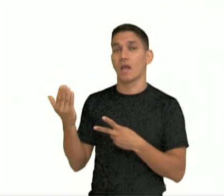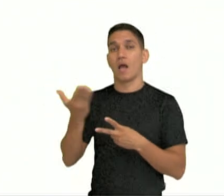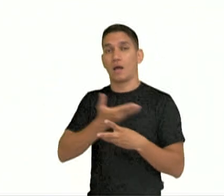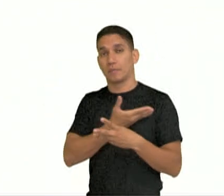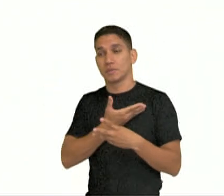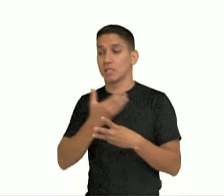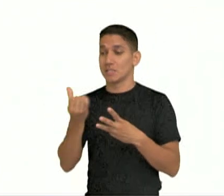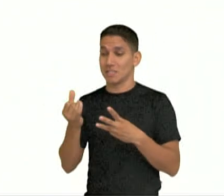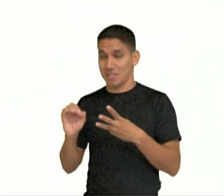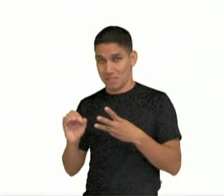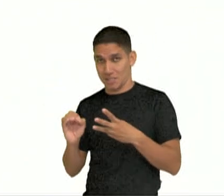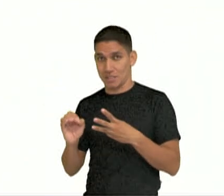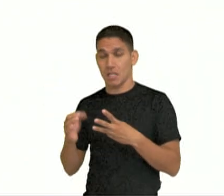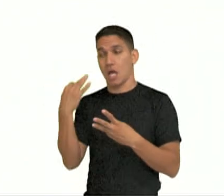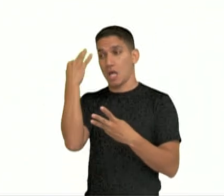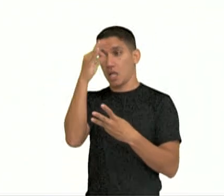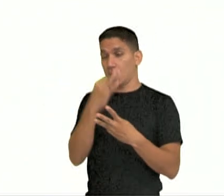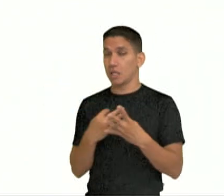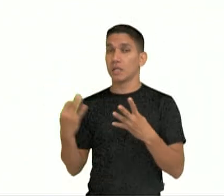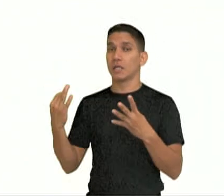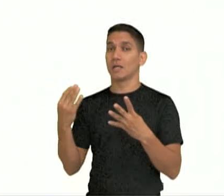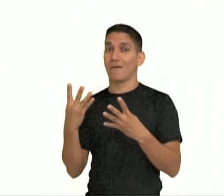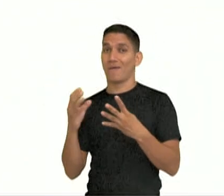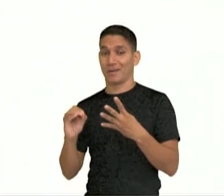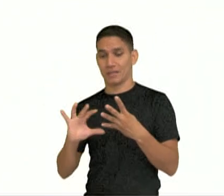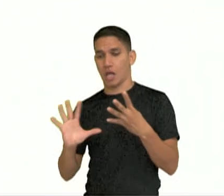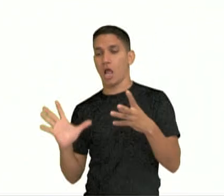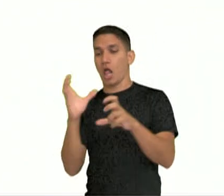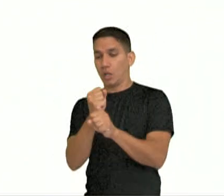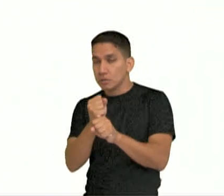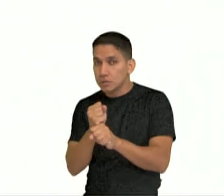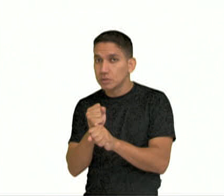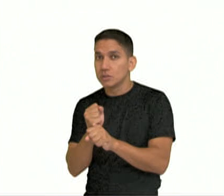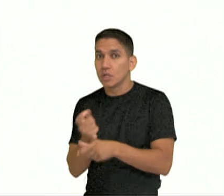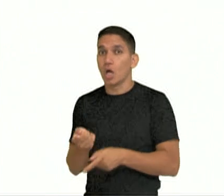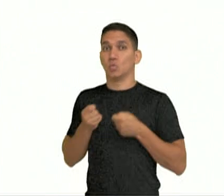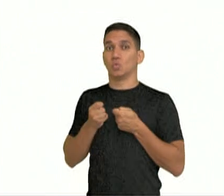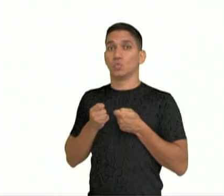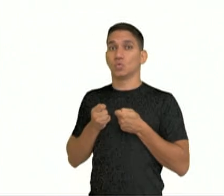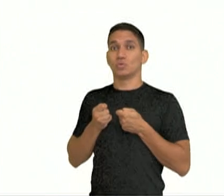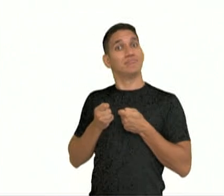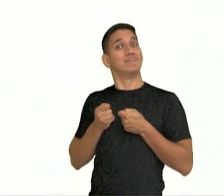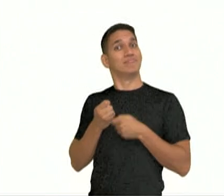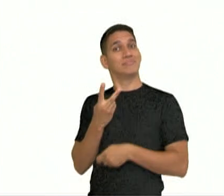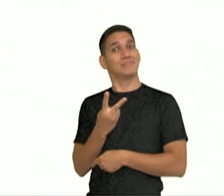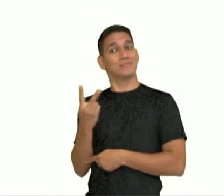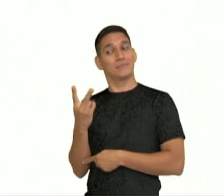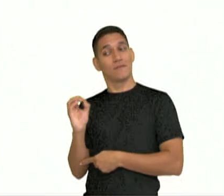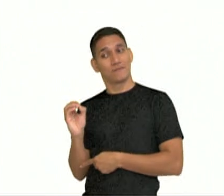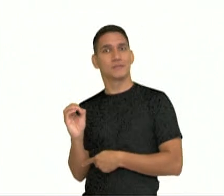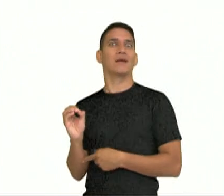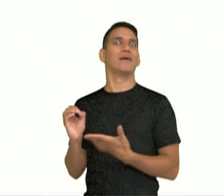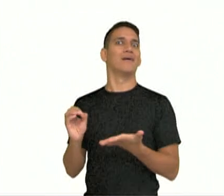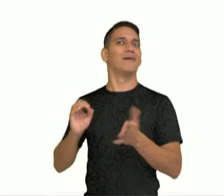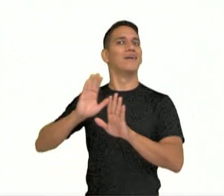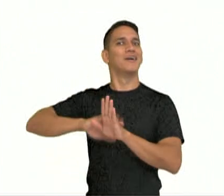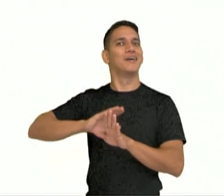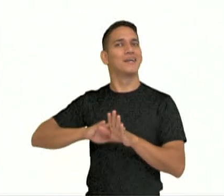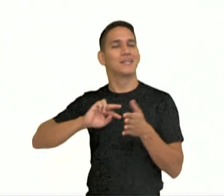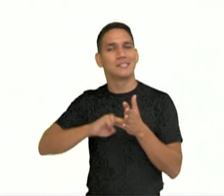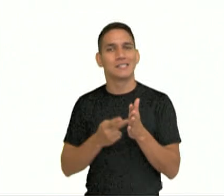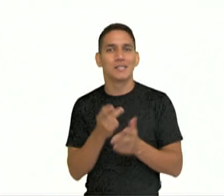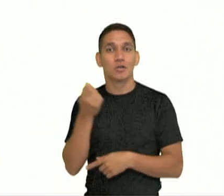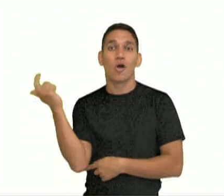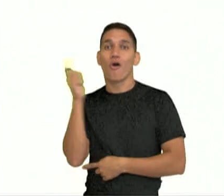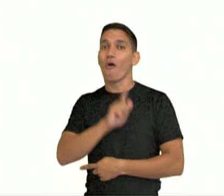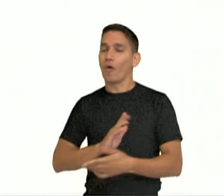de 60 e na maquiagem a economia foi de 40. Somando a economia, deu 220. Ou seja, ela